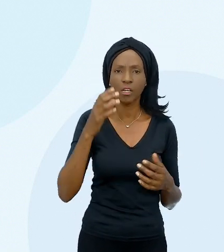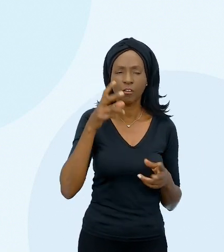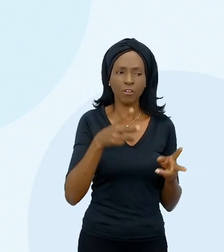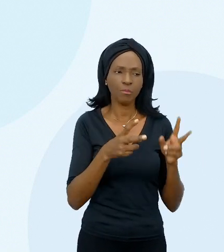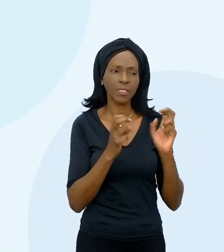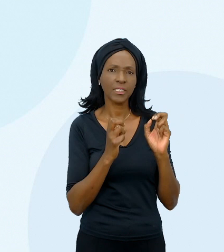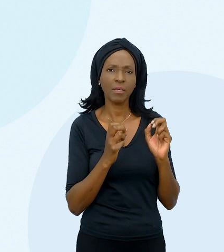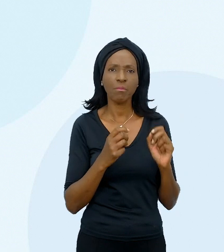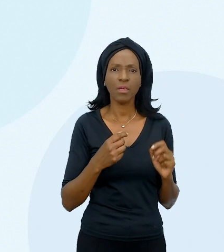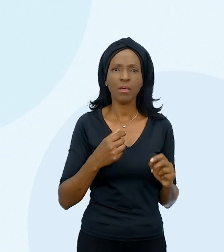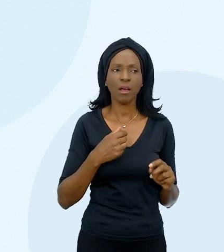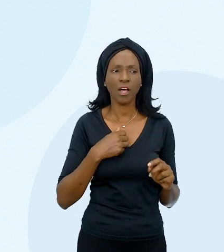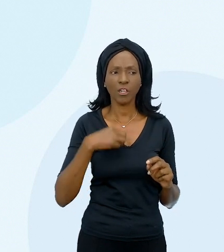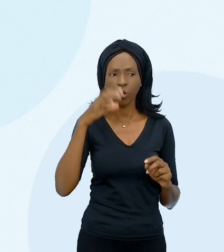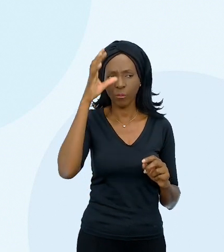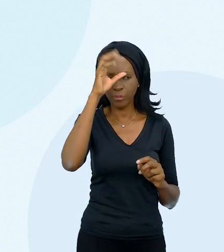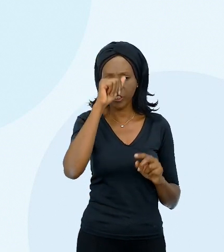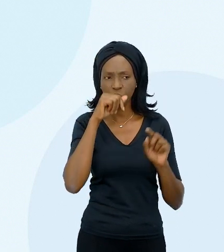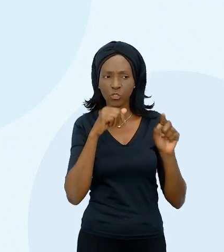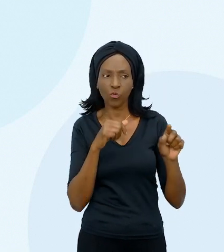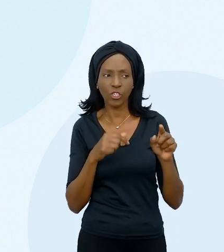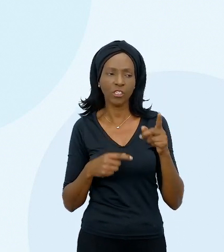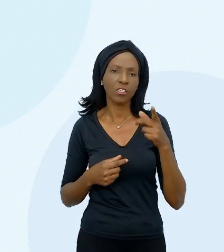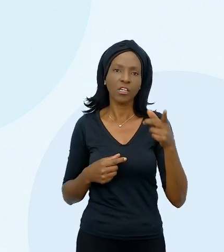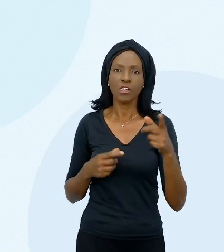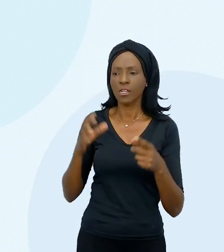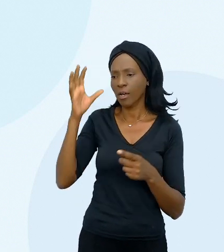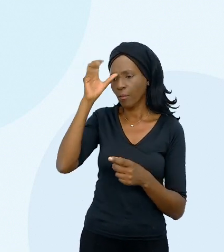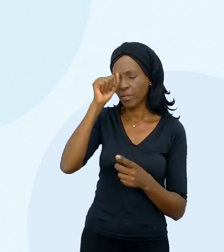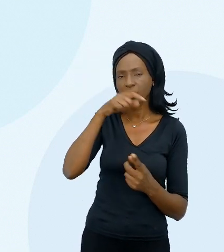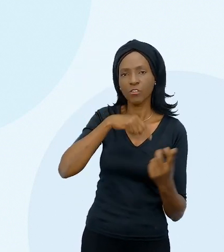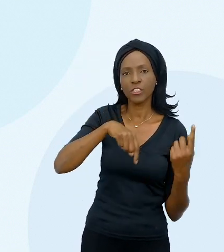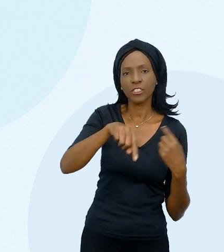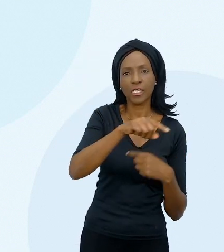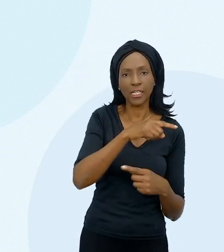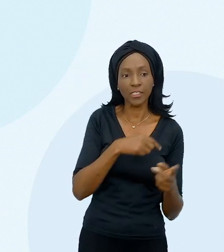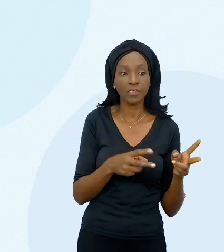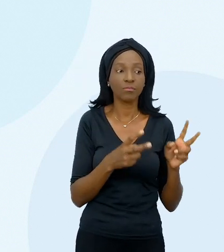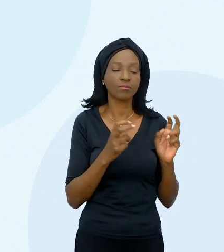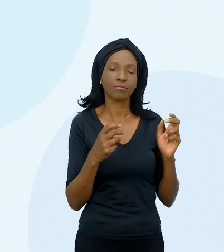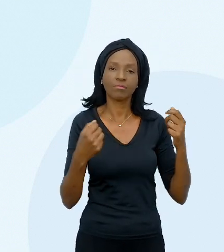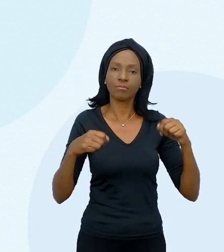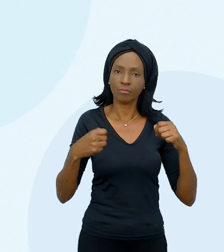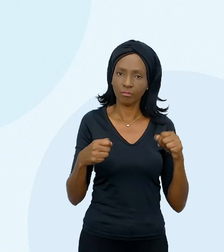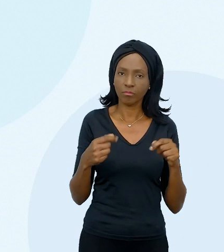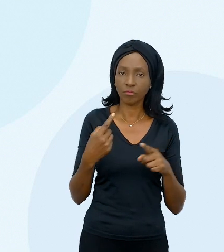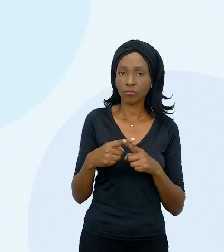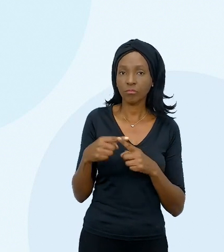outro. Porque tem estudantes, né, que no geral eles